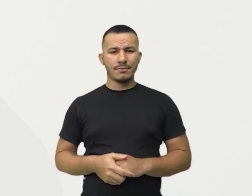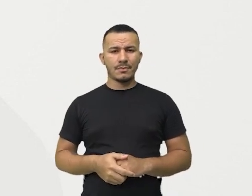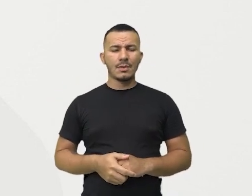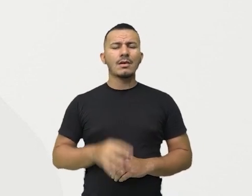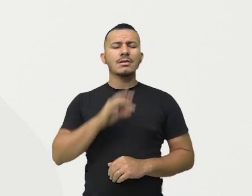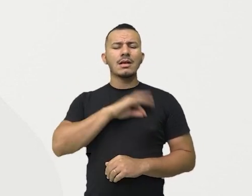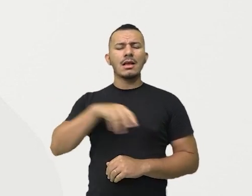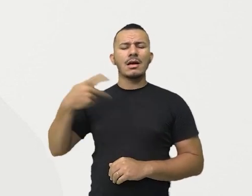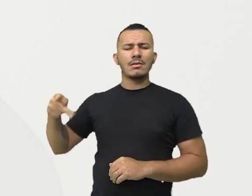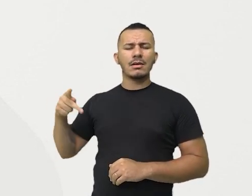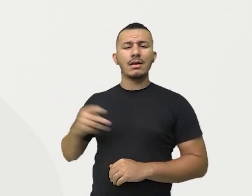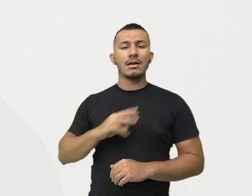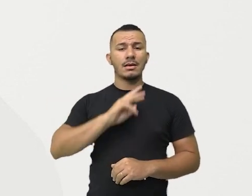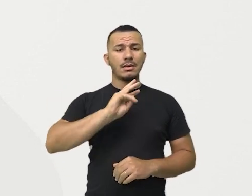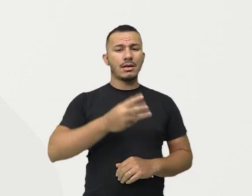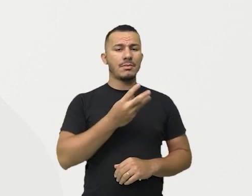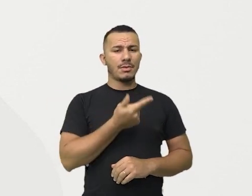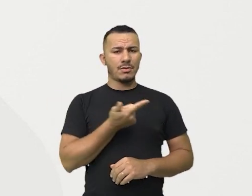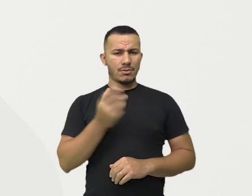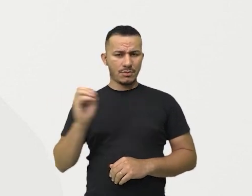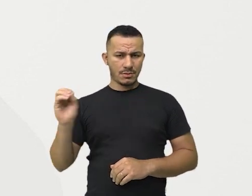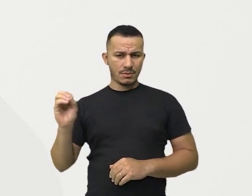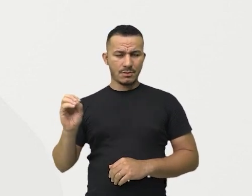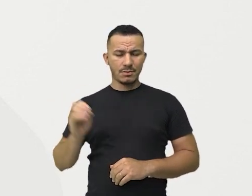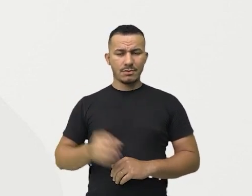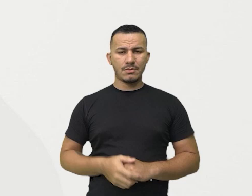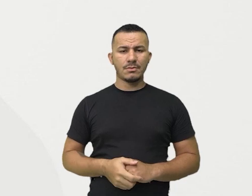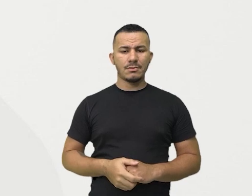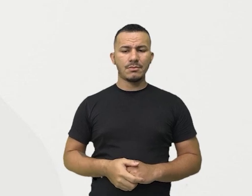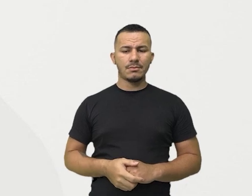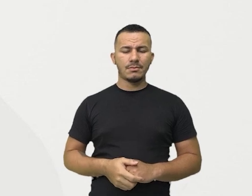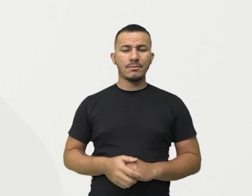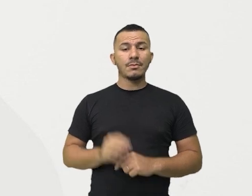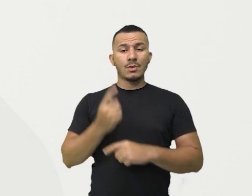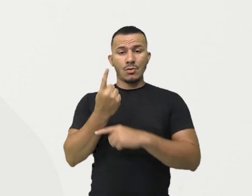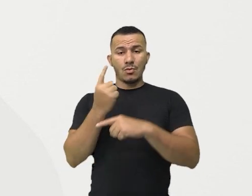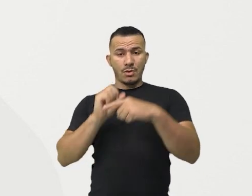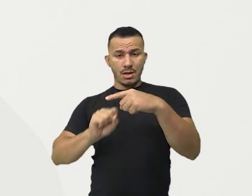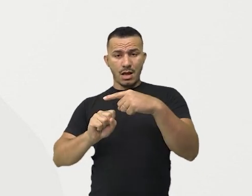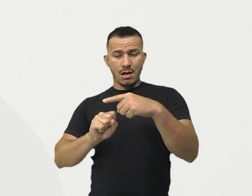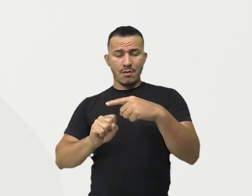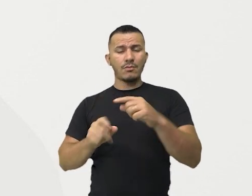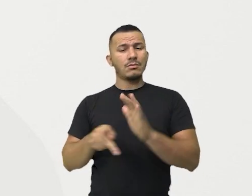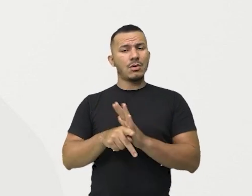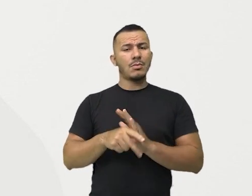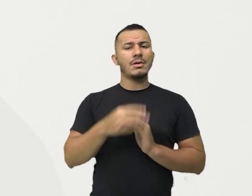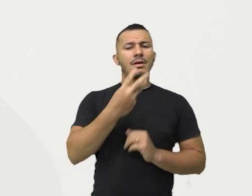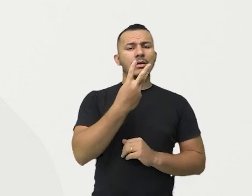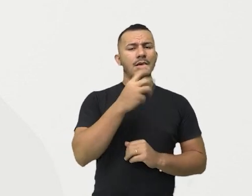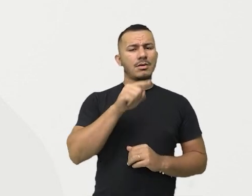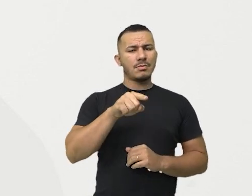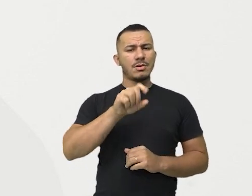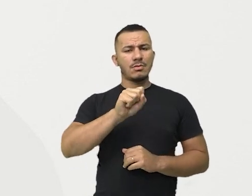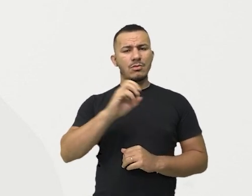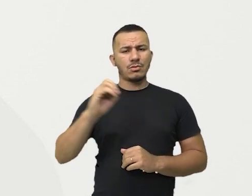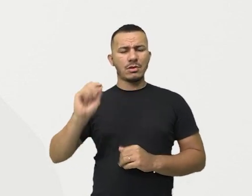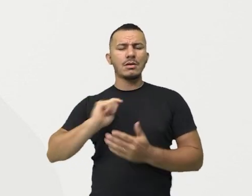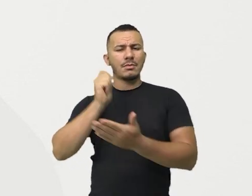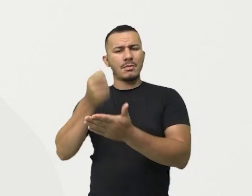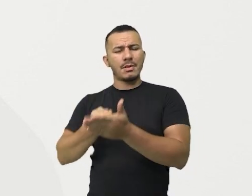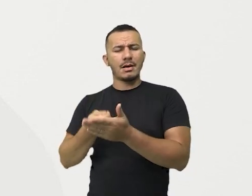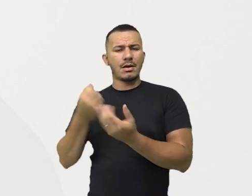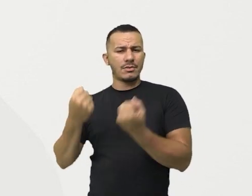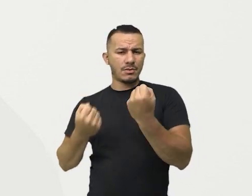de 3.200. Aqui, ó, 1/8 de 3.200 para o pagamento da prestação de seu